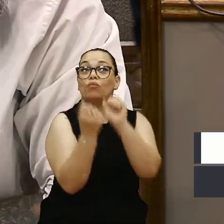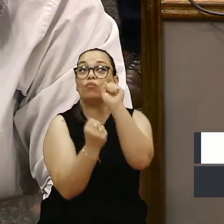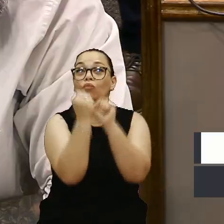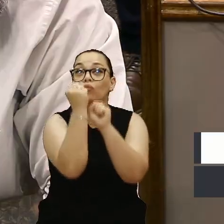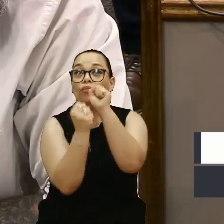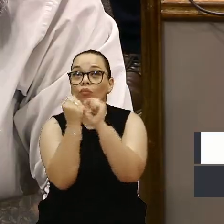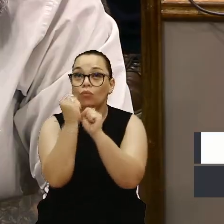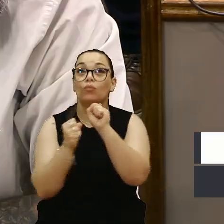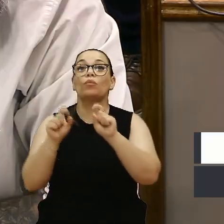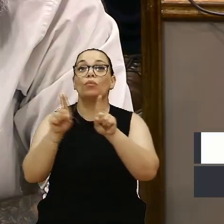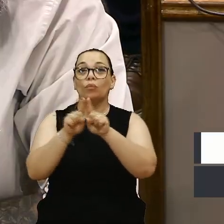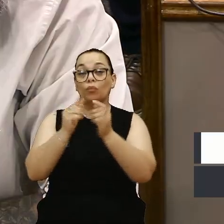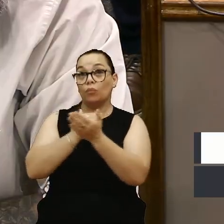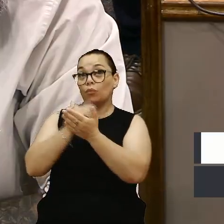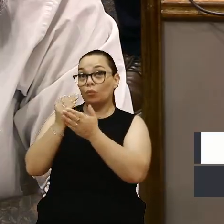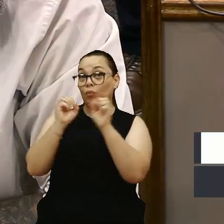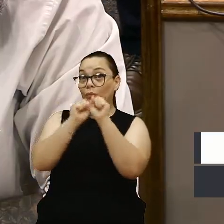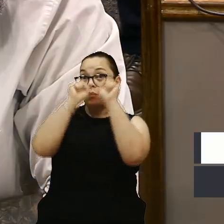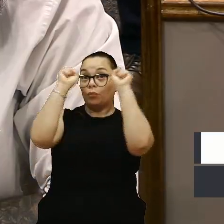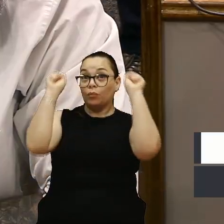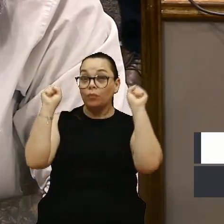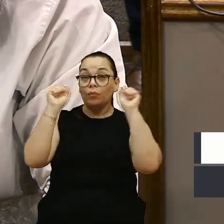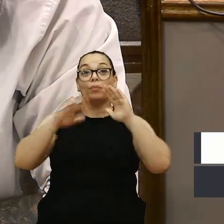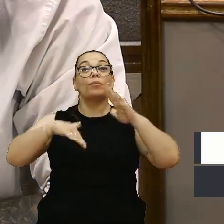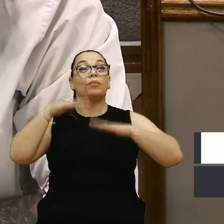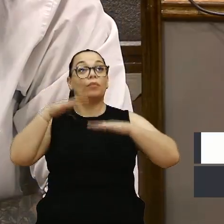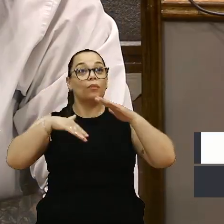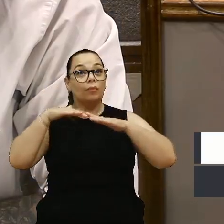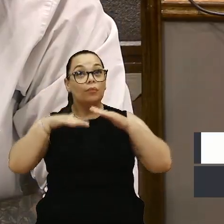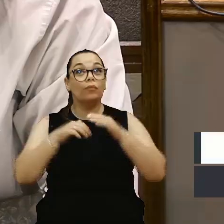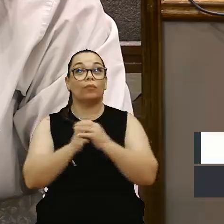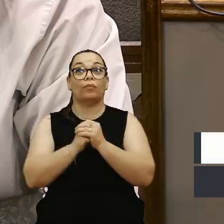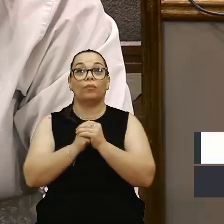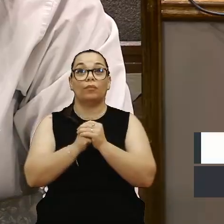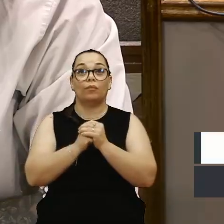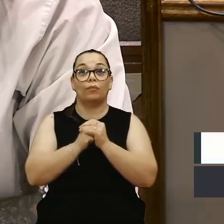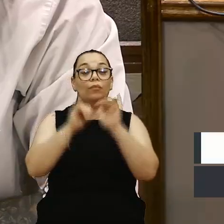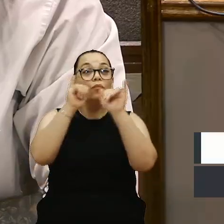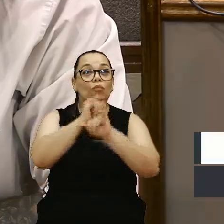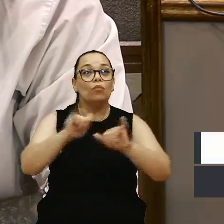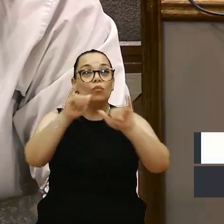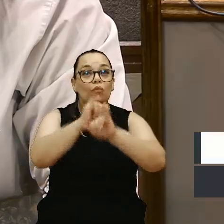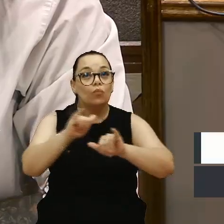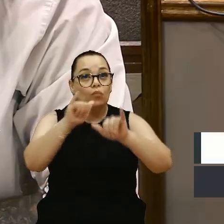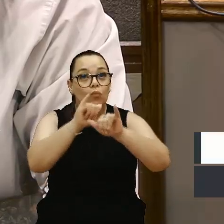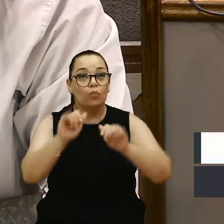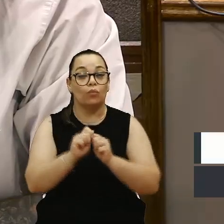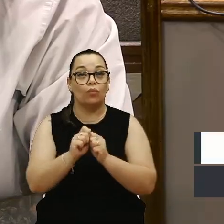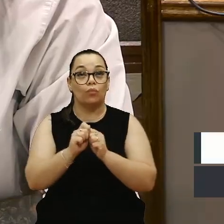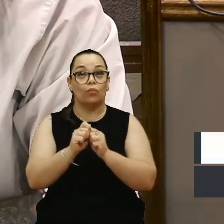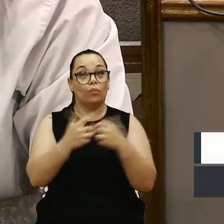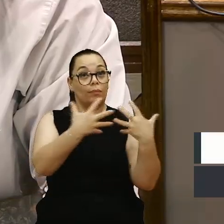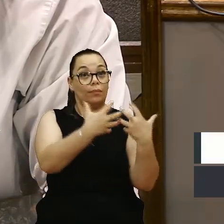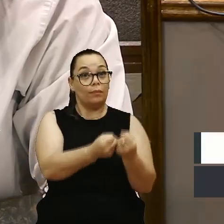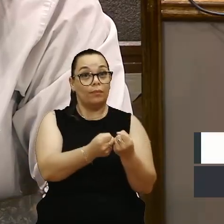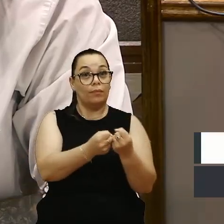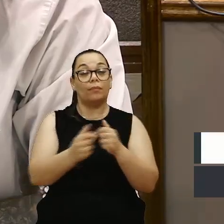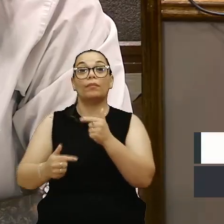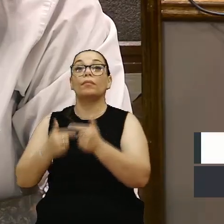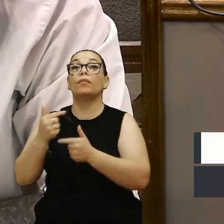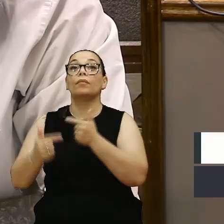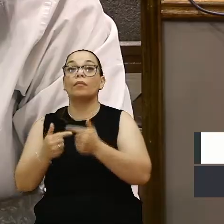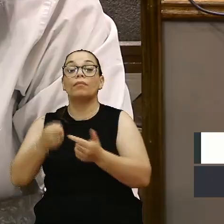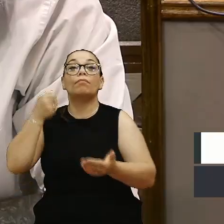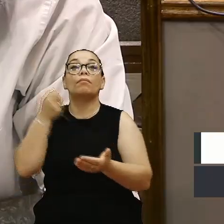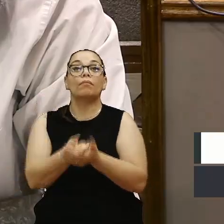fábricas, no início das manhãs, muitas vezes levando informações, é a favor que esses trabalhadores